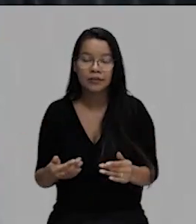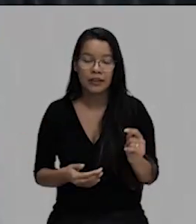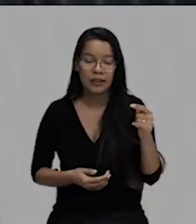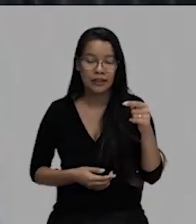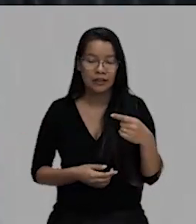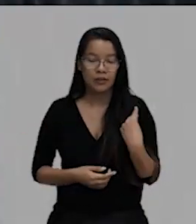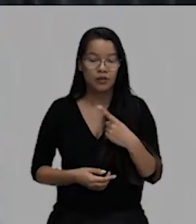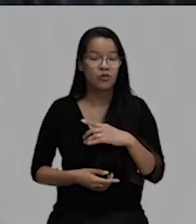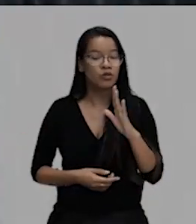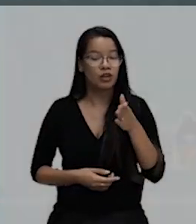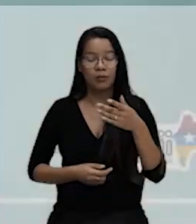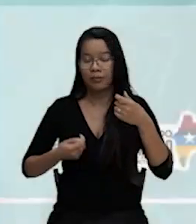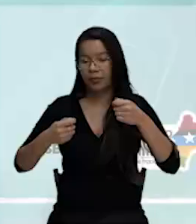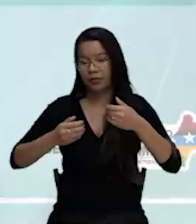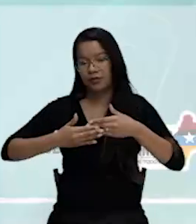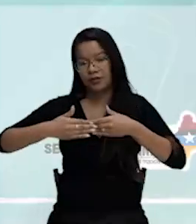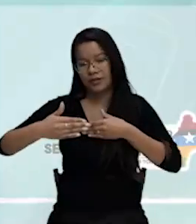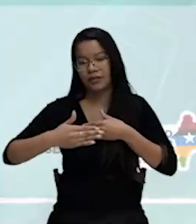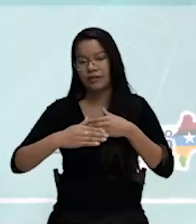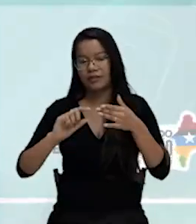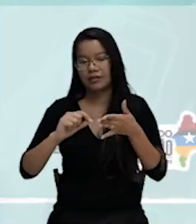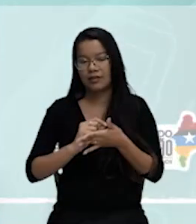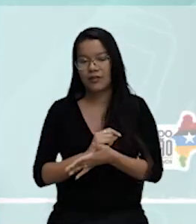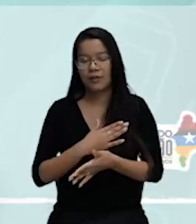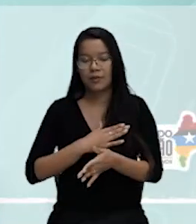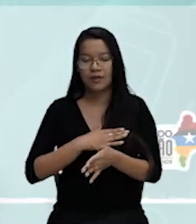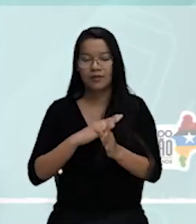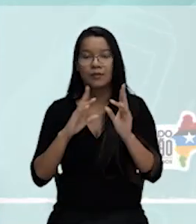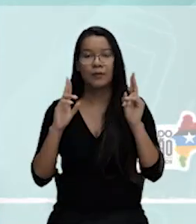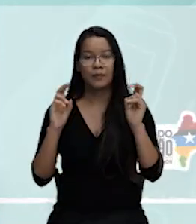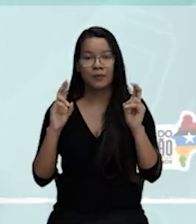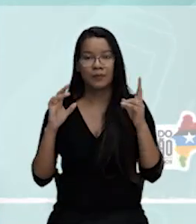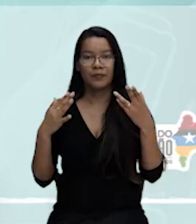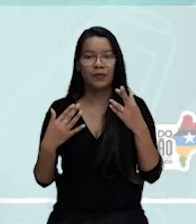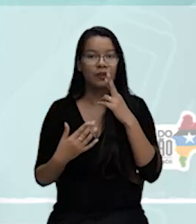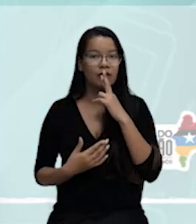aqui, eu já posso direto escrever o meu conjunto solução, tá bom?